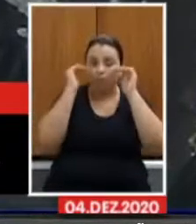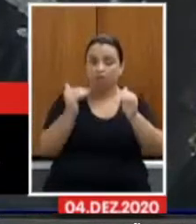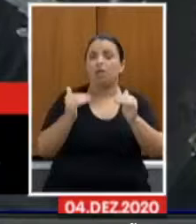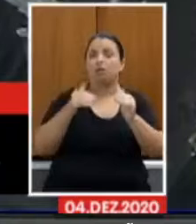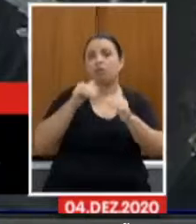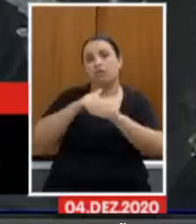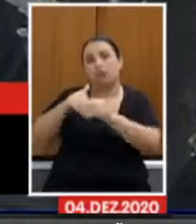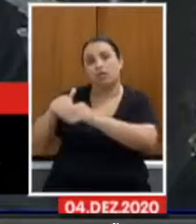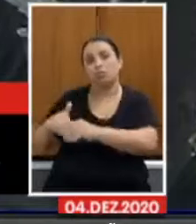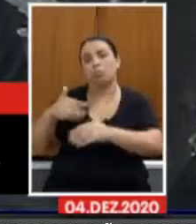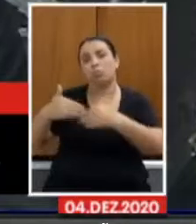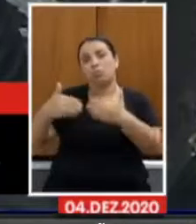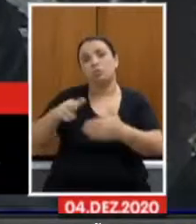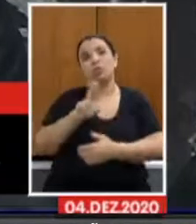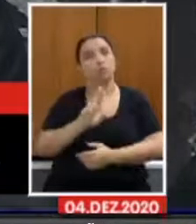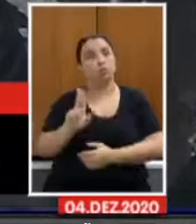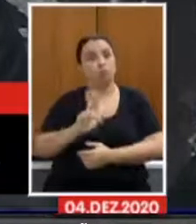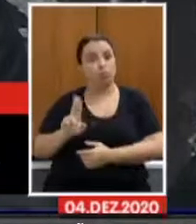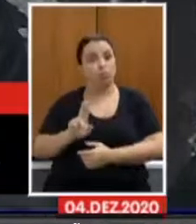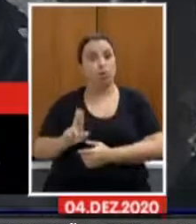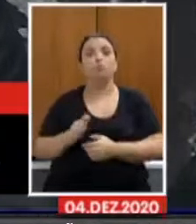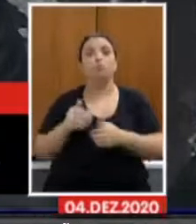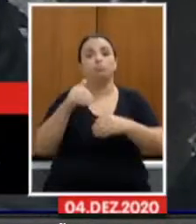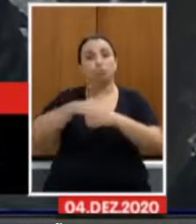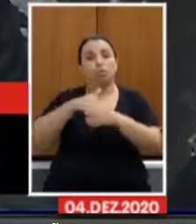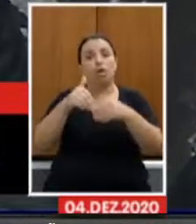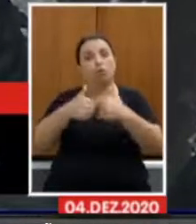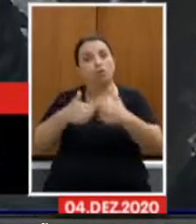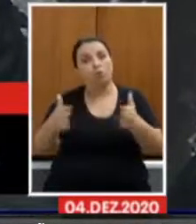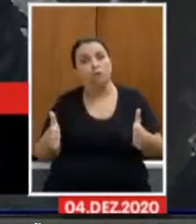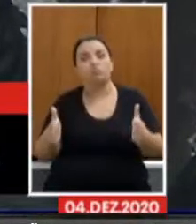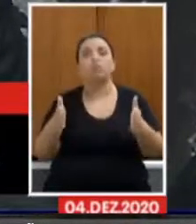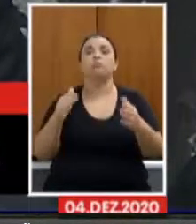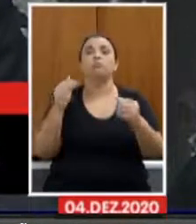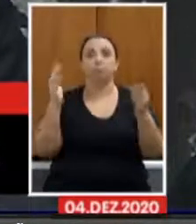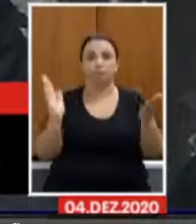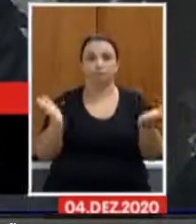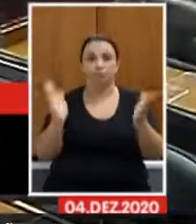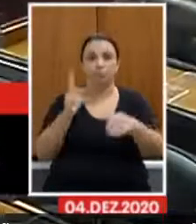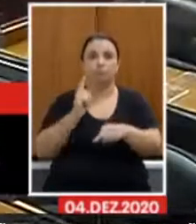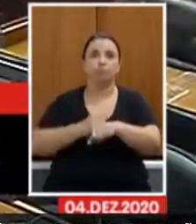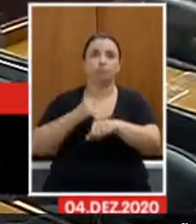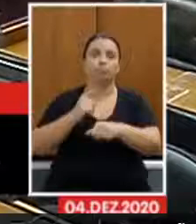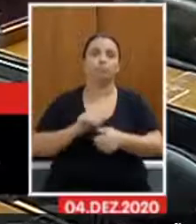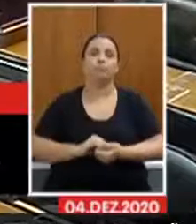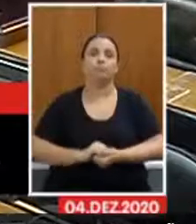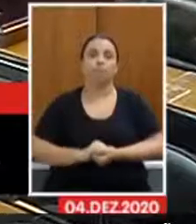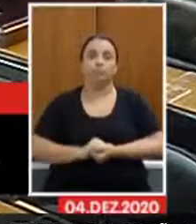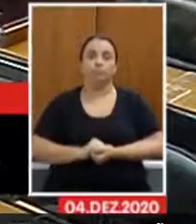votação pelo processo nominal. Em votação, parecer. Em votação.